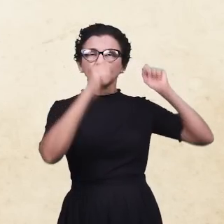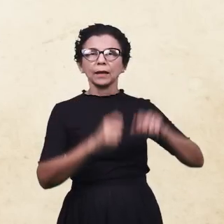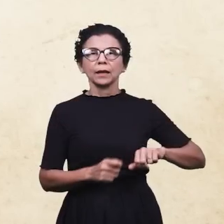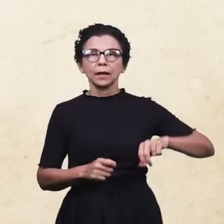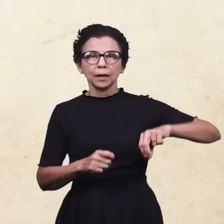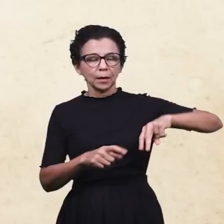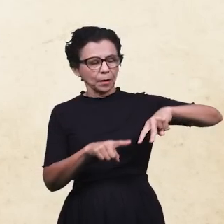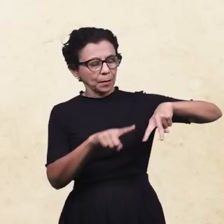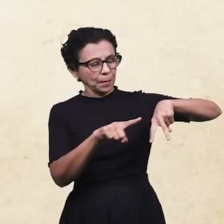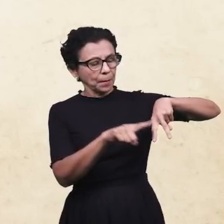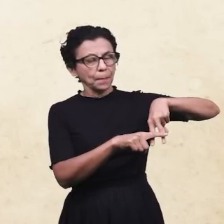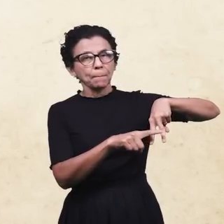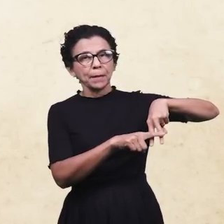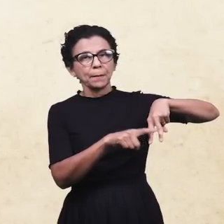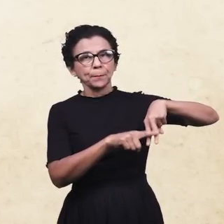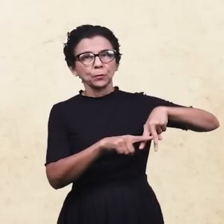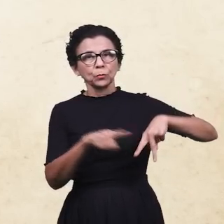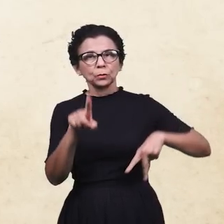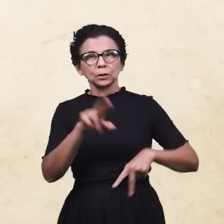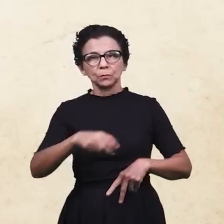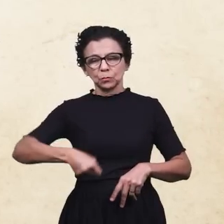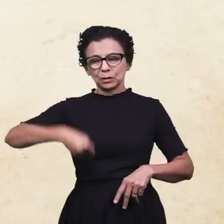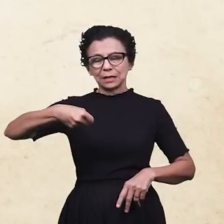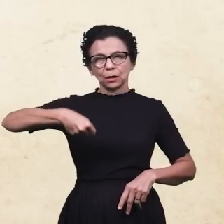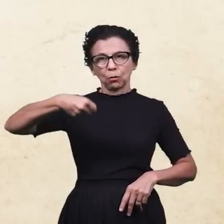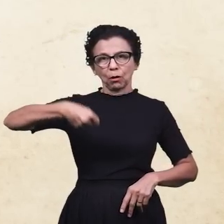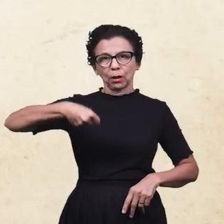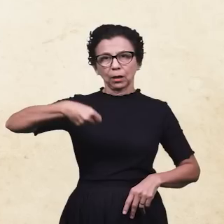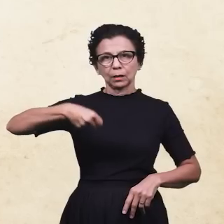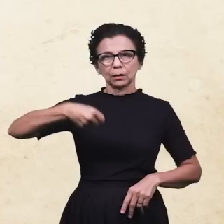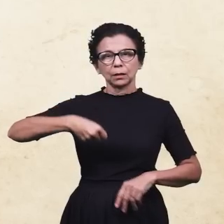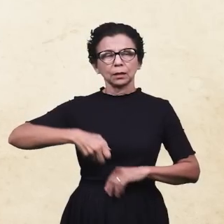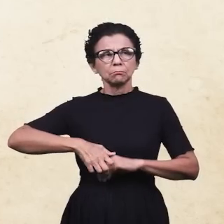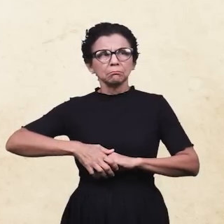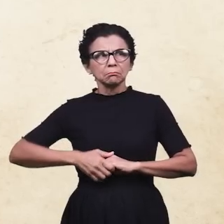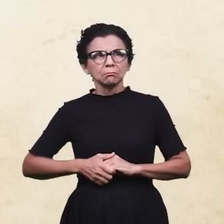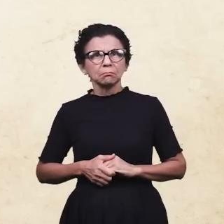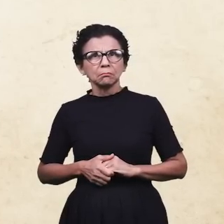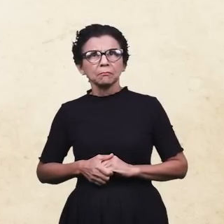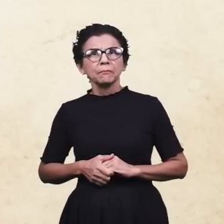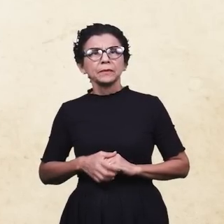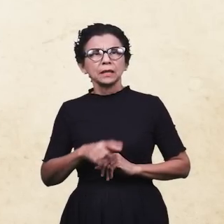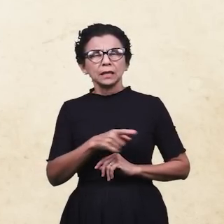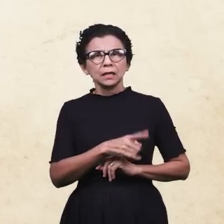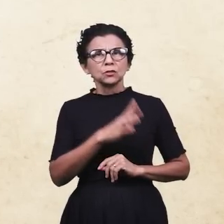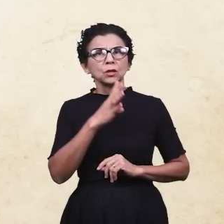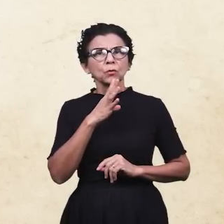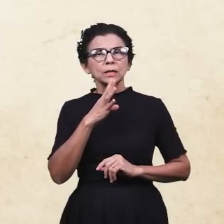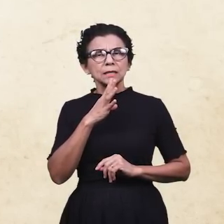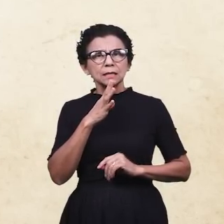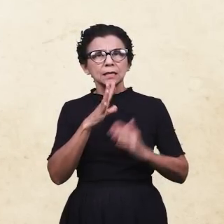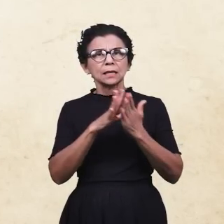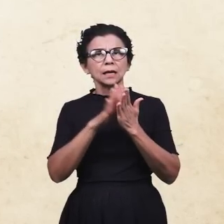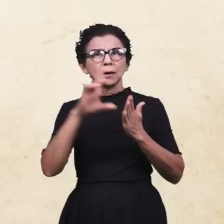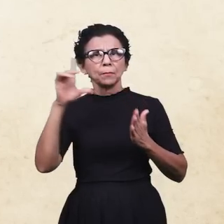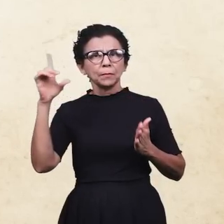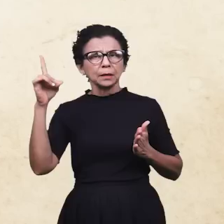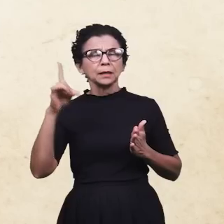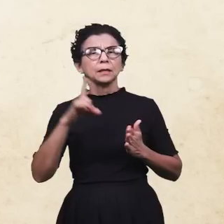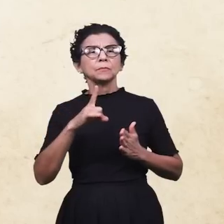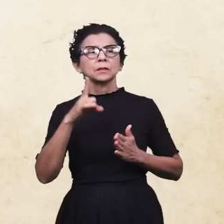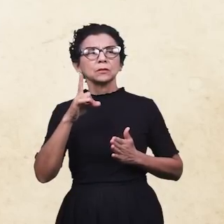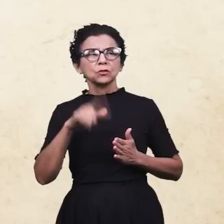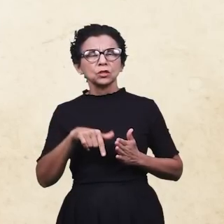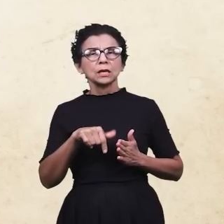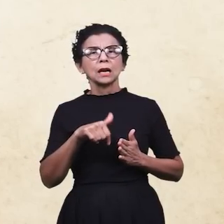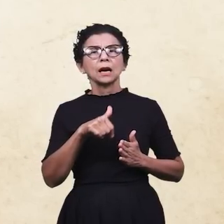uma bermuda e uma sacola em uma de suas mãos. E aquele homem, o Senhor revelou que aquele homem ele já tinha ouvido a palavra do Senhor, desde pequeno